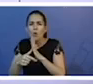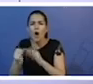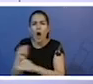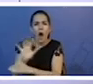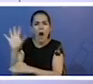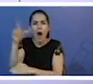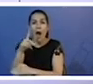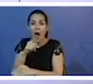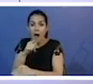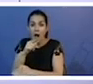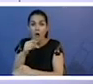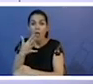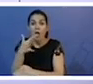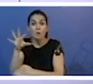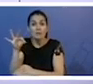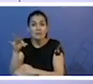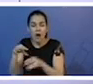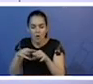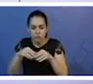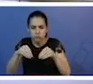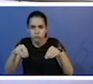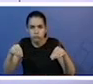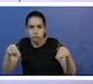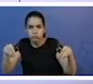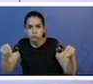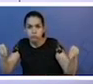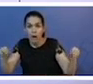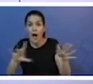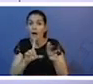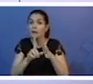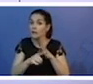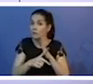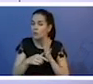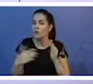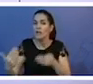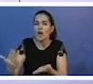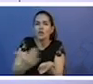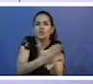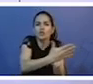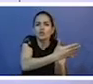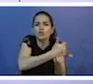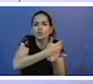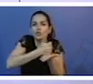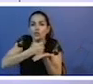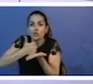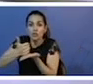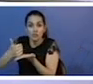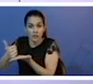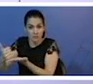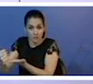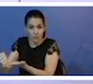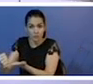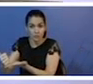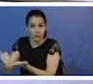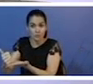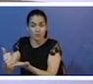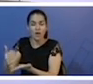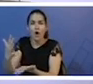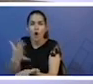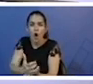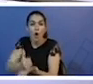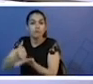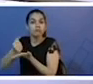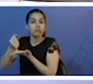ele fica retido no fundo e depois ele é retirado, após ele sofrer a cristalização, ele é colhido,